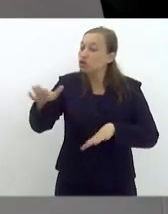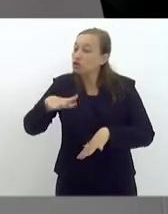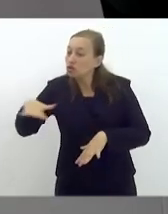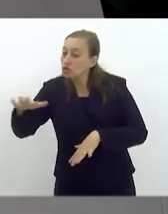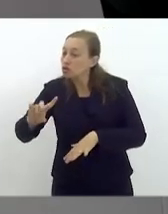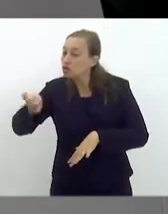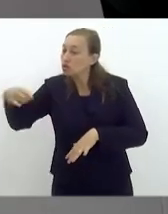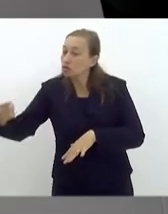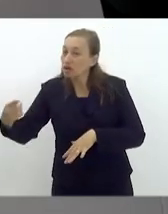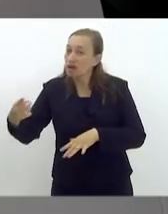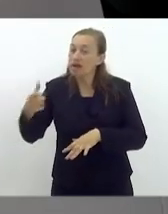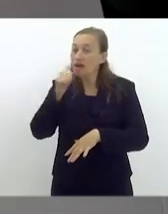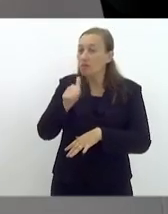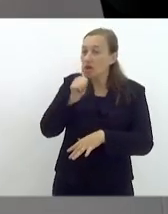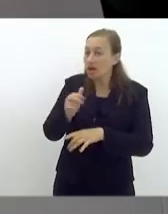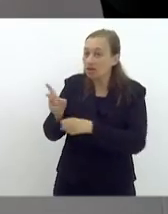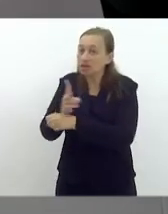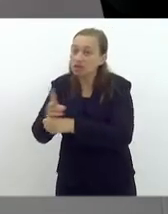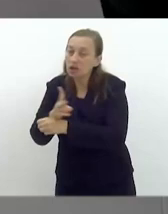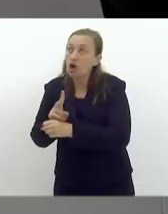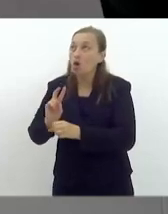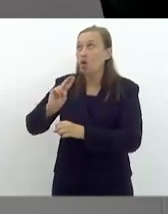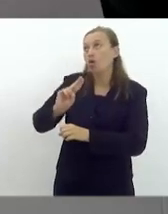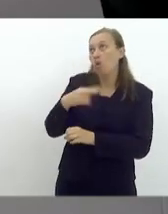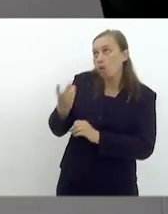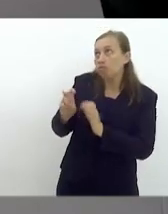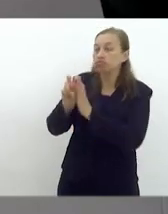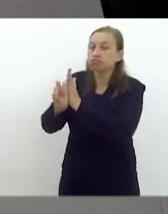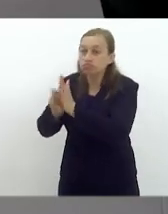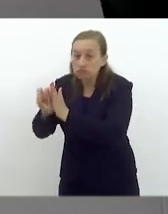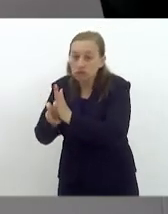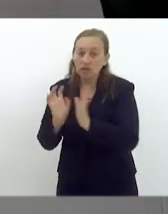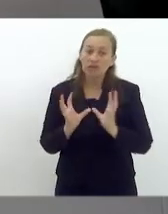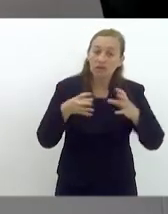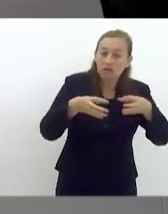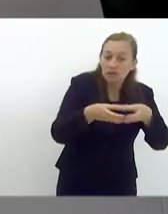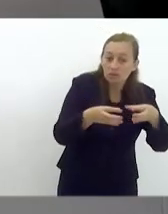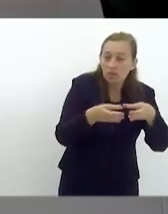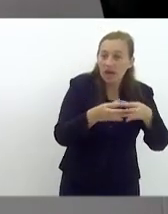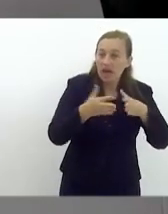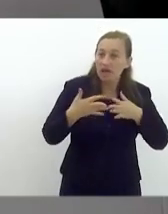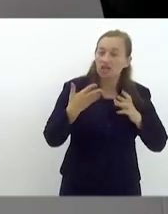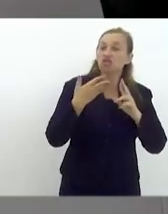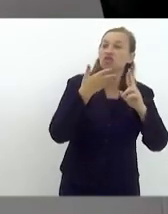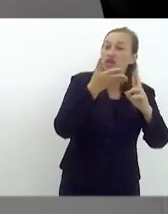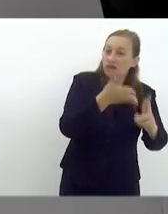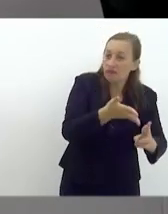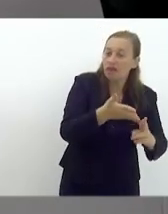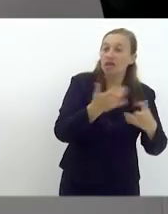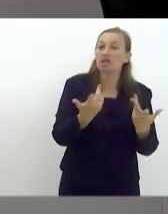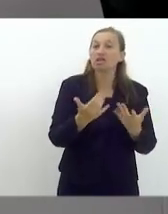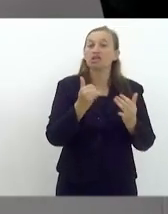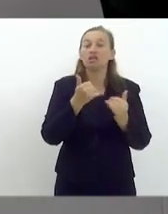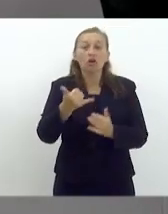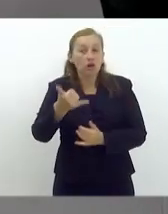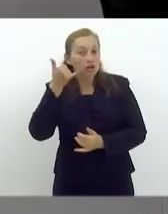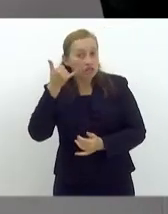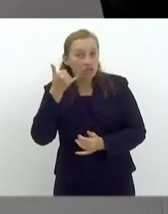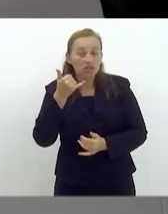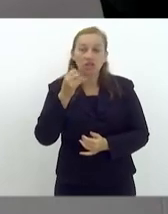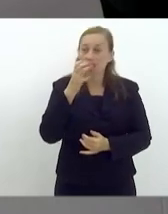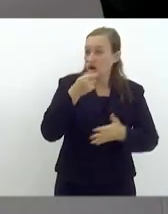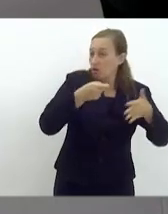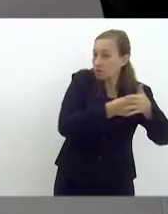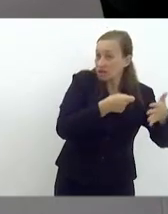que as mulheres procuraram seja Patrulha Maria da Penha seja os centros de referência o Disque Denúncia então o serviço de emergência